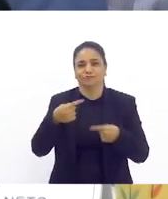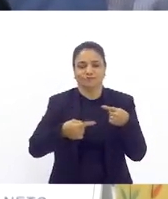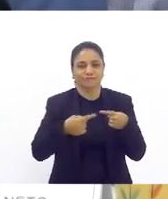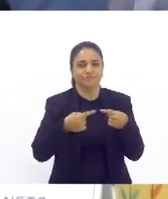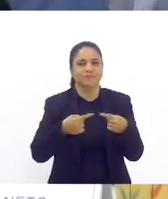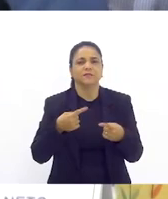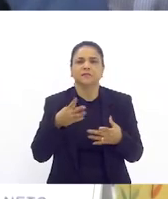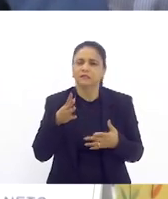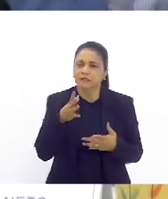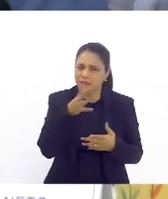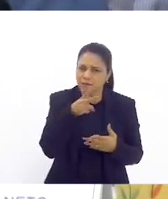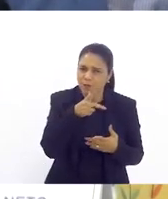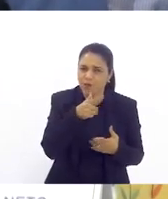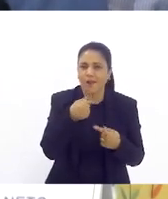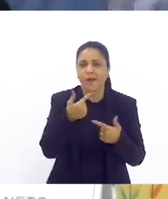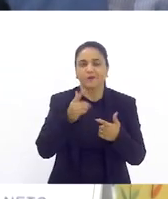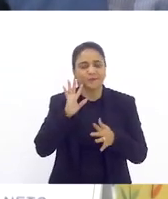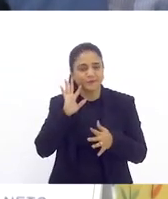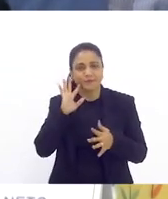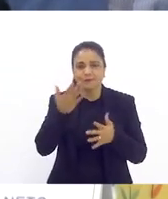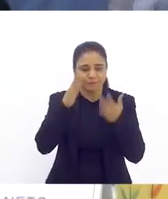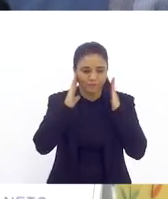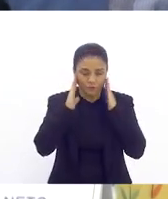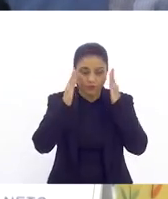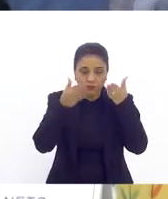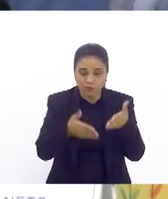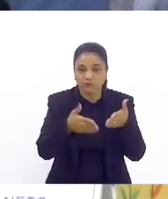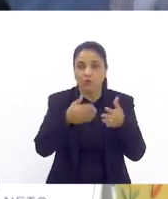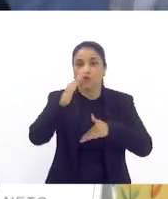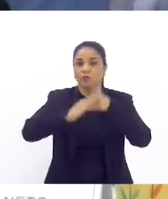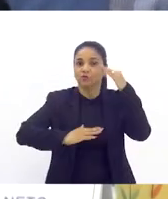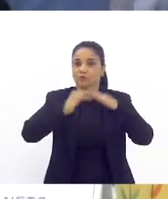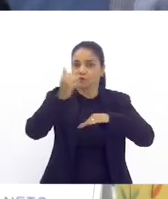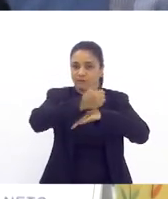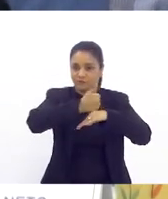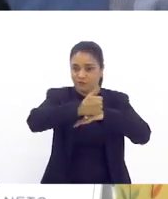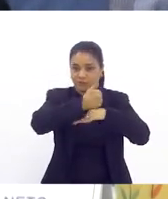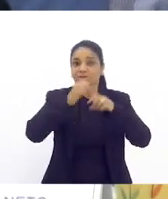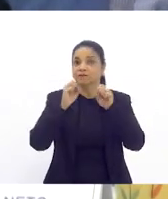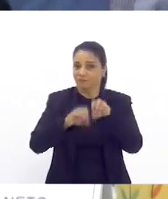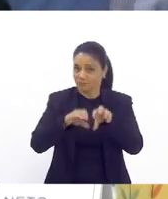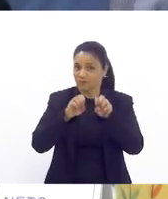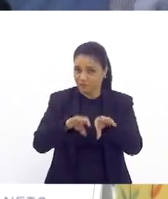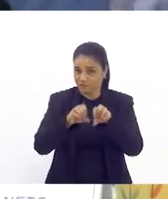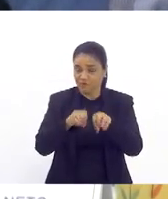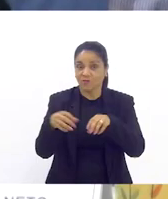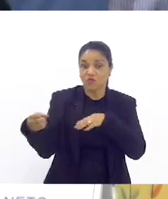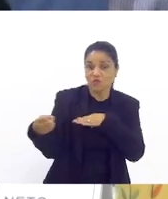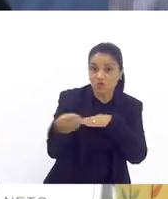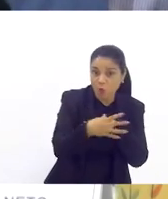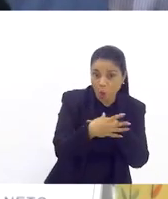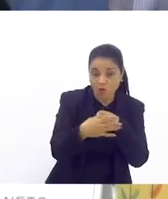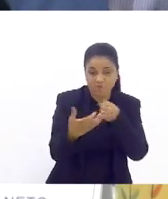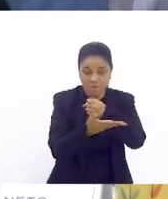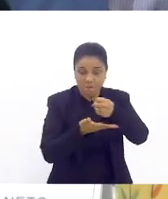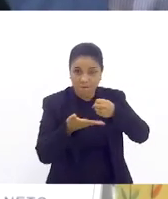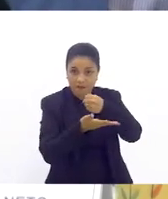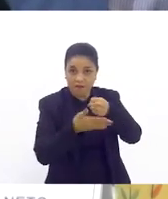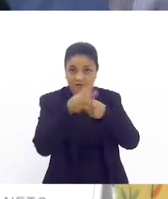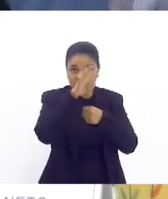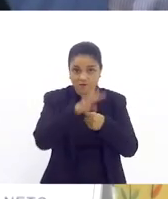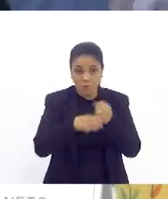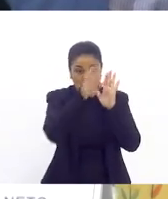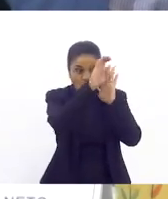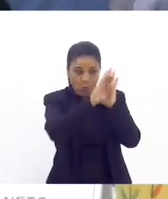endereçam diretamente os profissionais de educação a nova base como um curricular